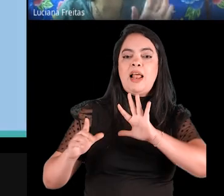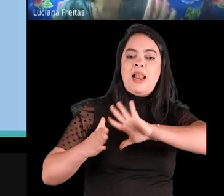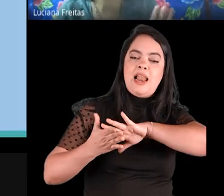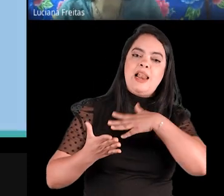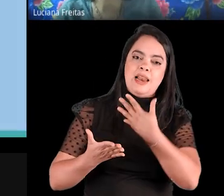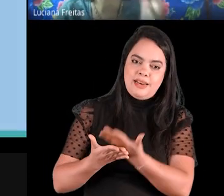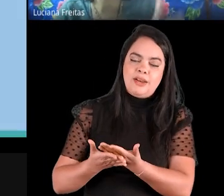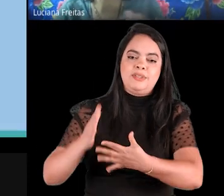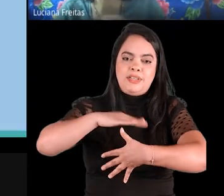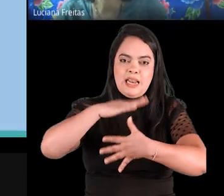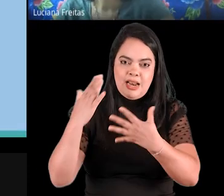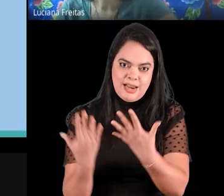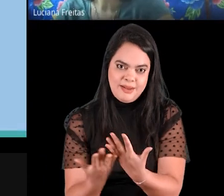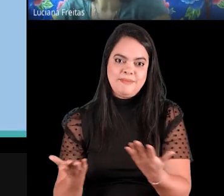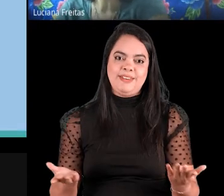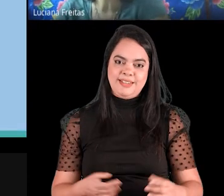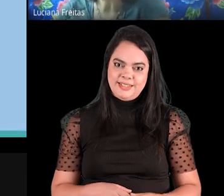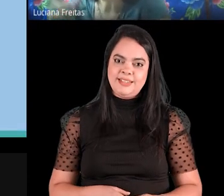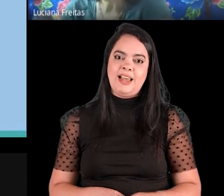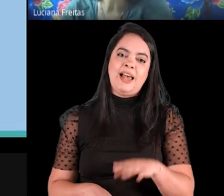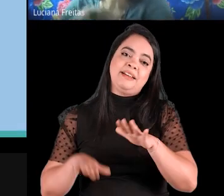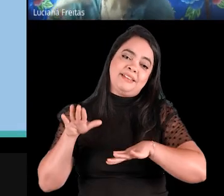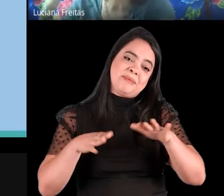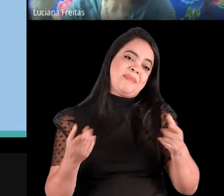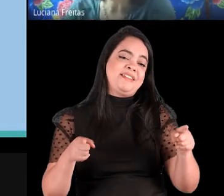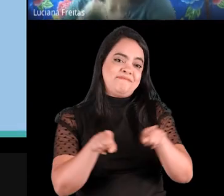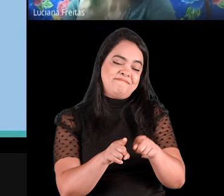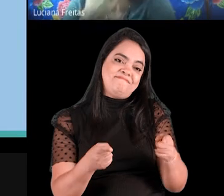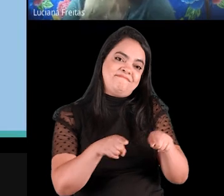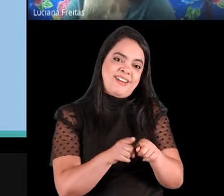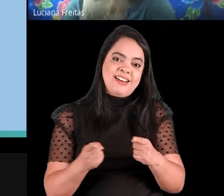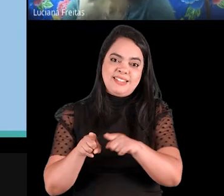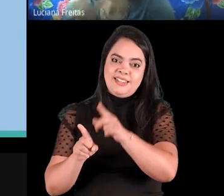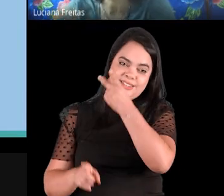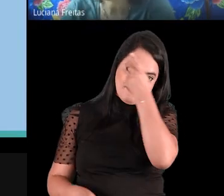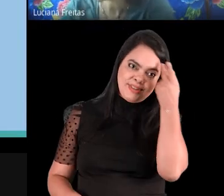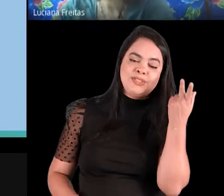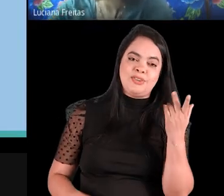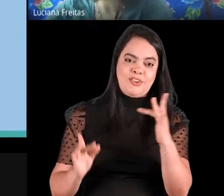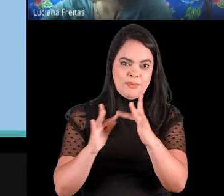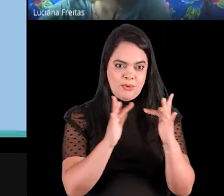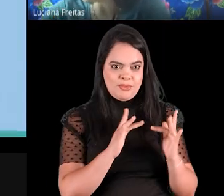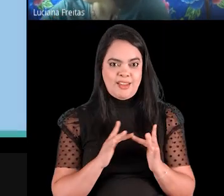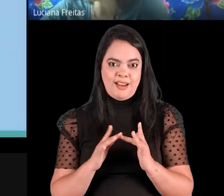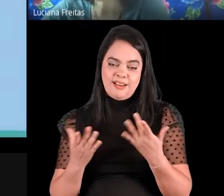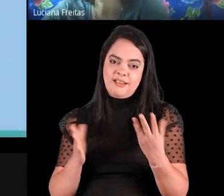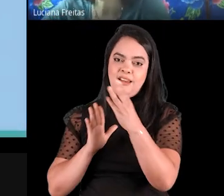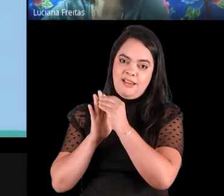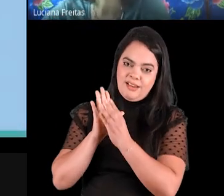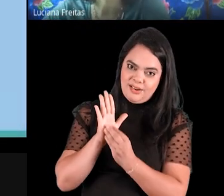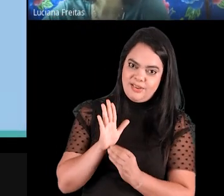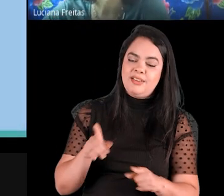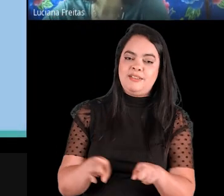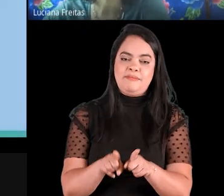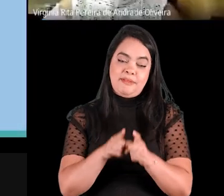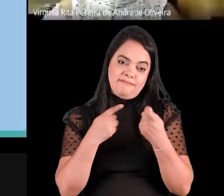isso aí a gente já está olhando, porque aí depende dos parceiros, das pessoas que a gente vai contactar. Então, é um conteúdo também que a gente tem